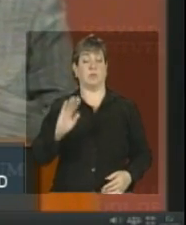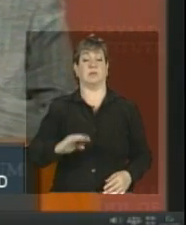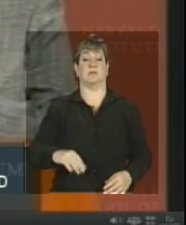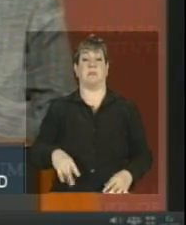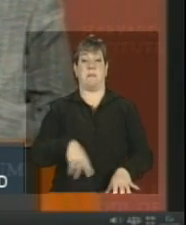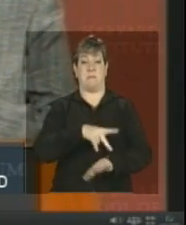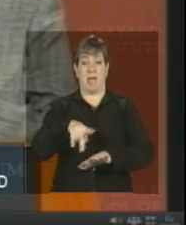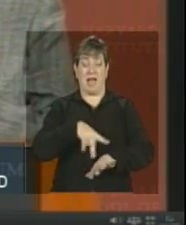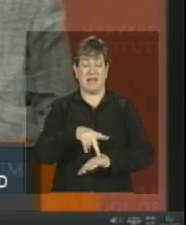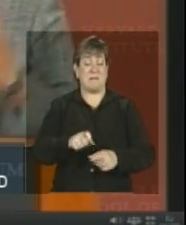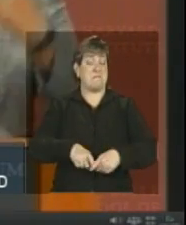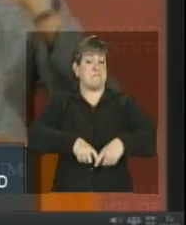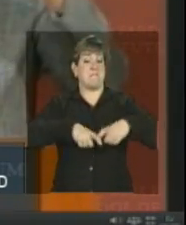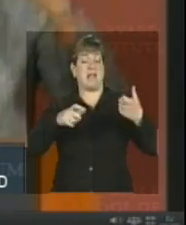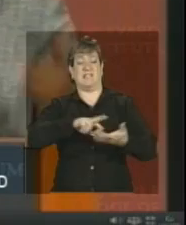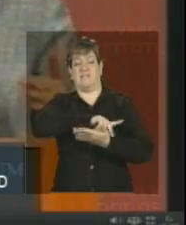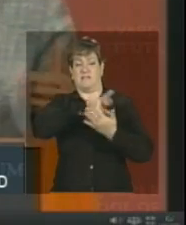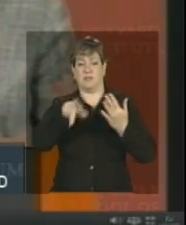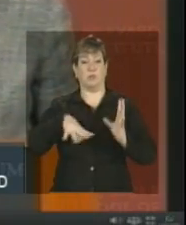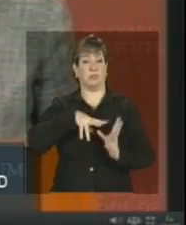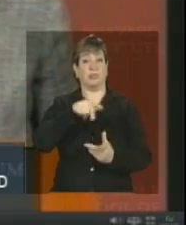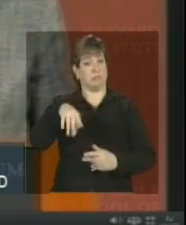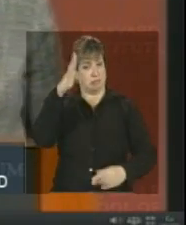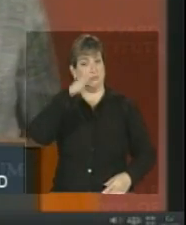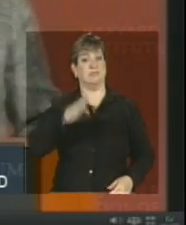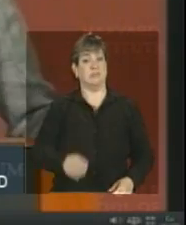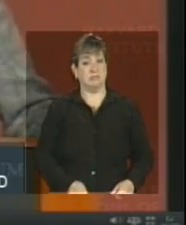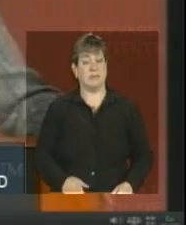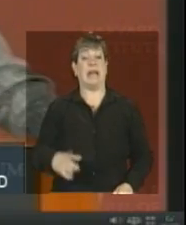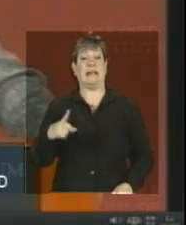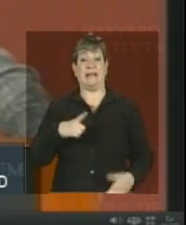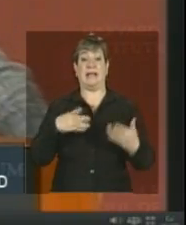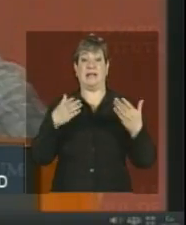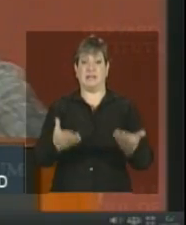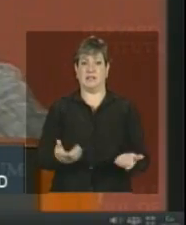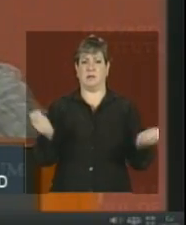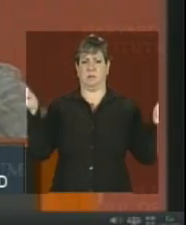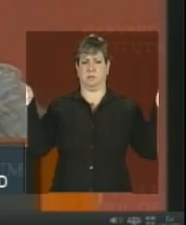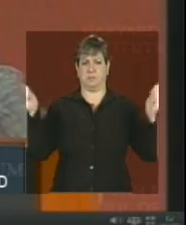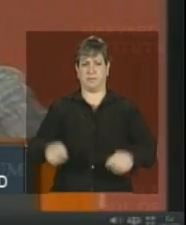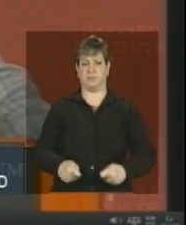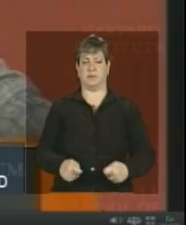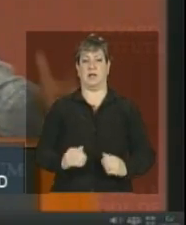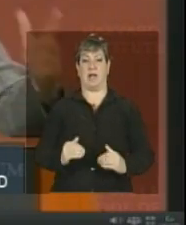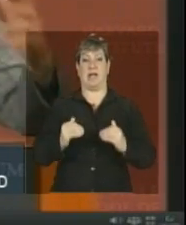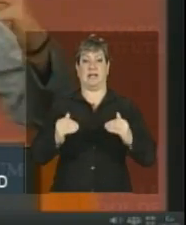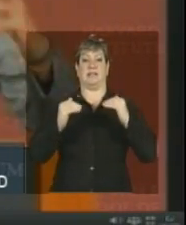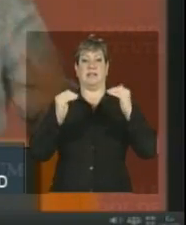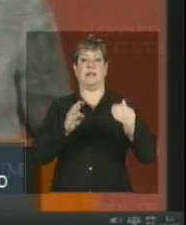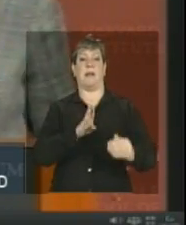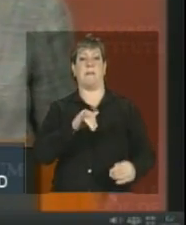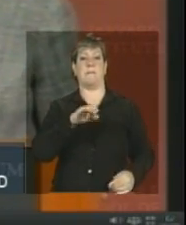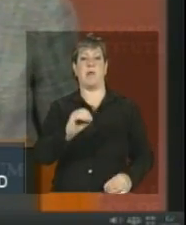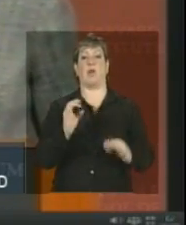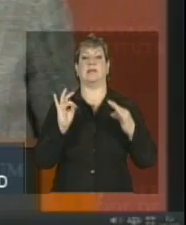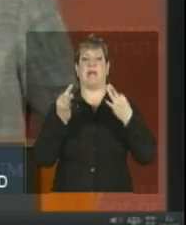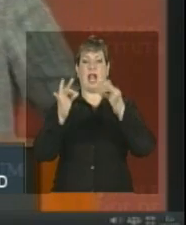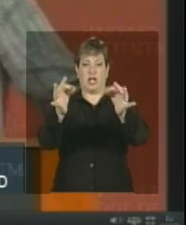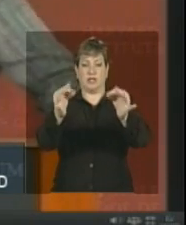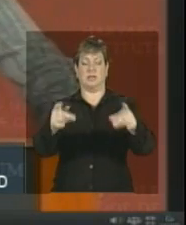e vê nisso um grande potencial de crescimento na área de biotecnologia e,